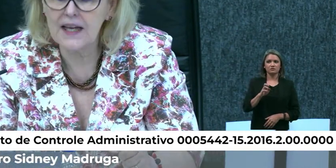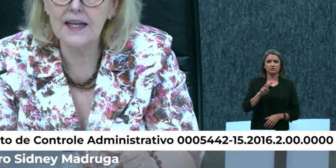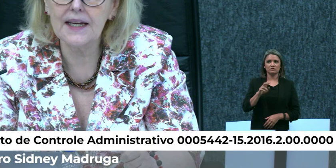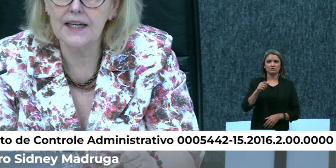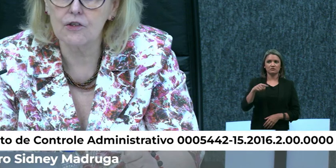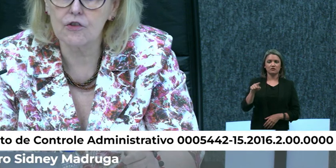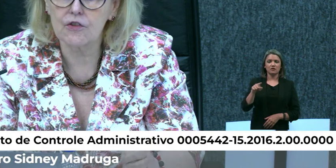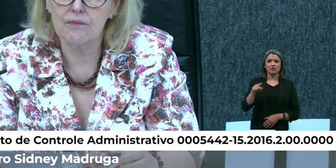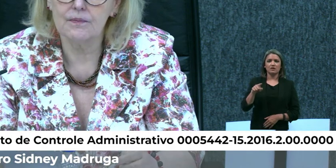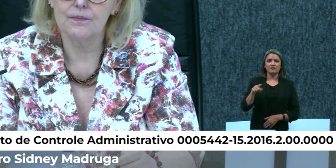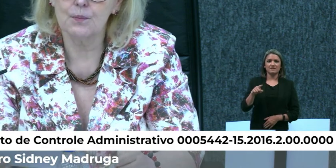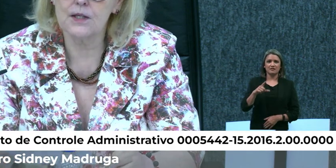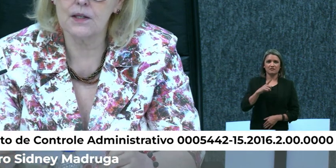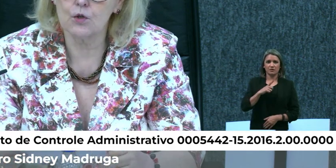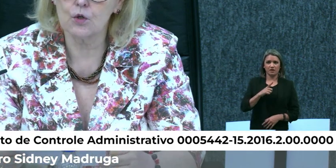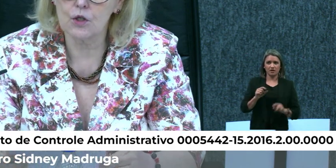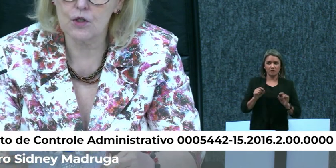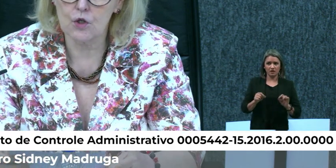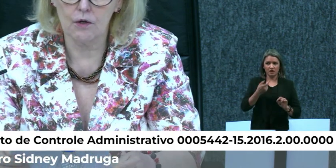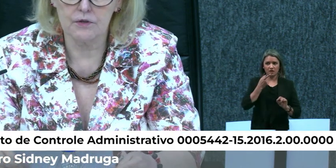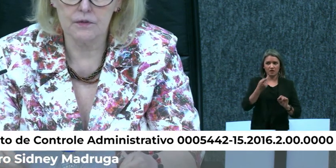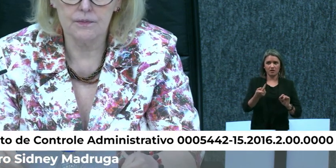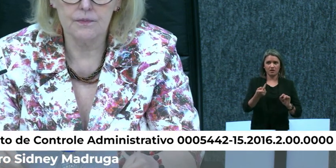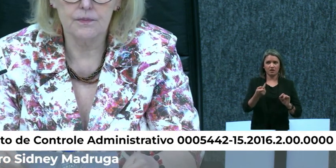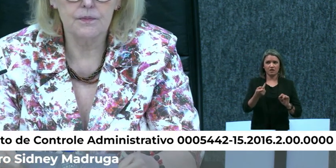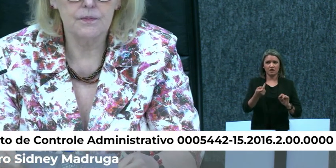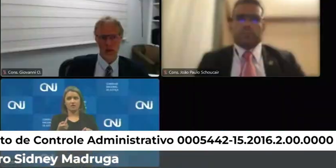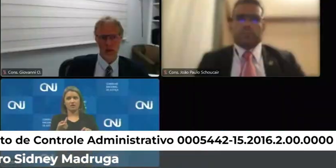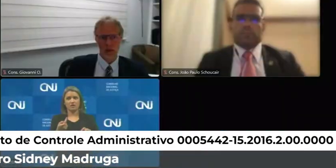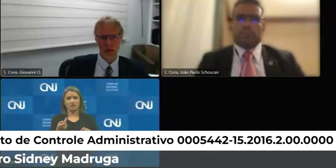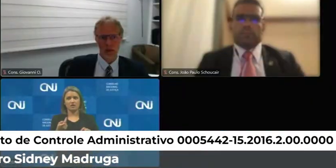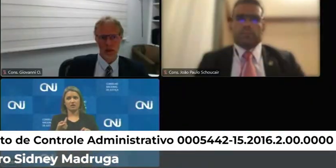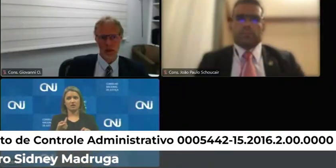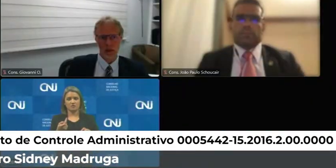pelos requerentes. Pois não, doutor Cristóvão.